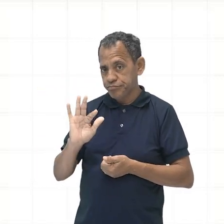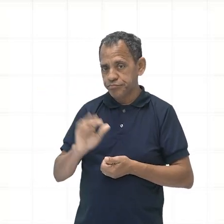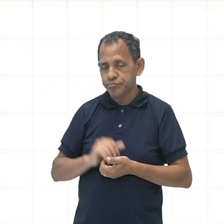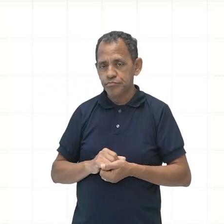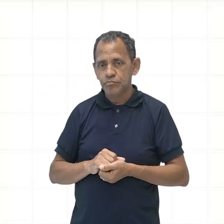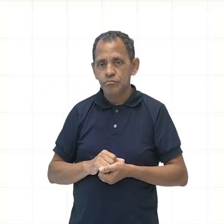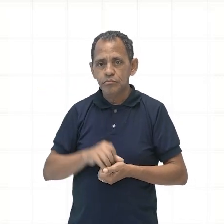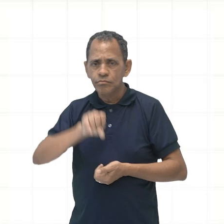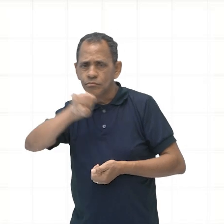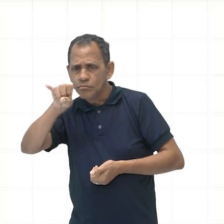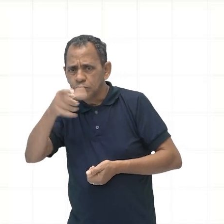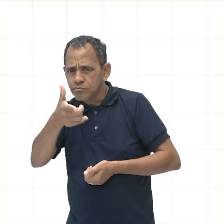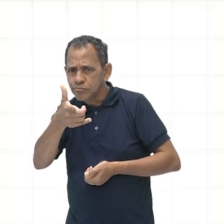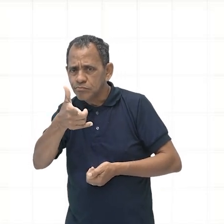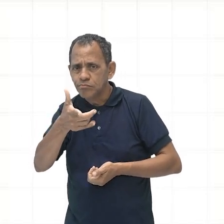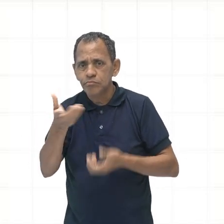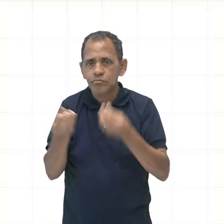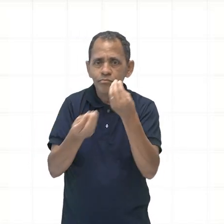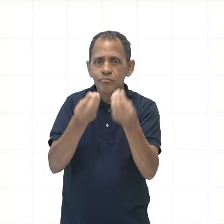tivesse,